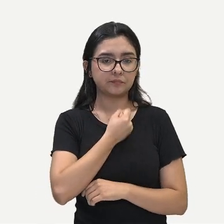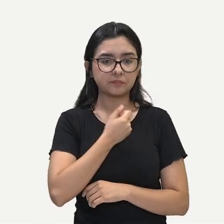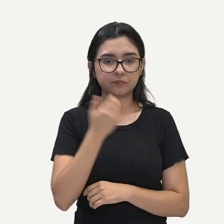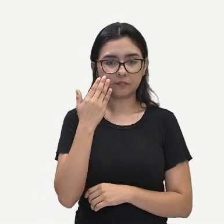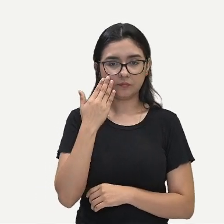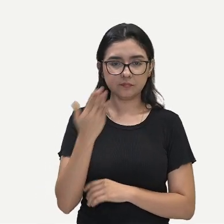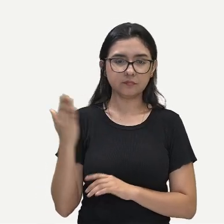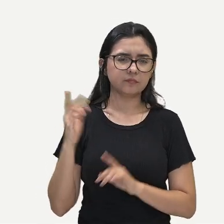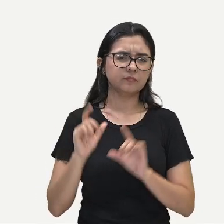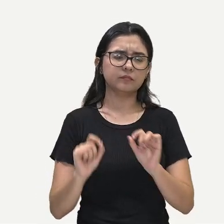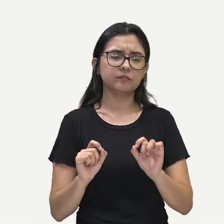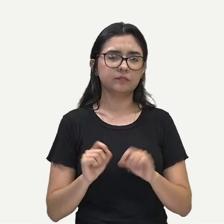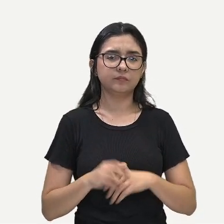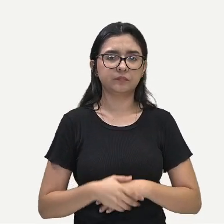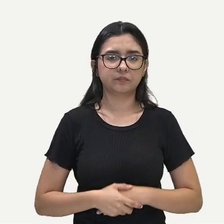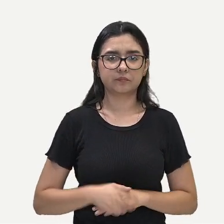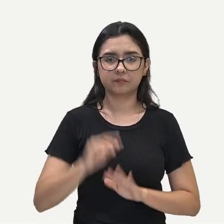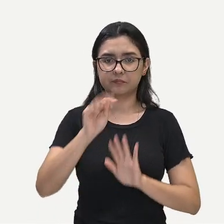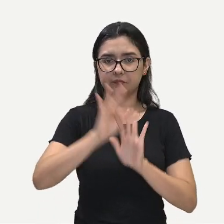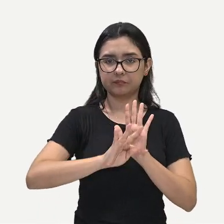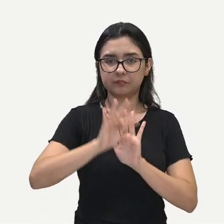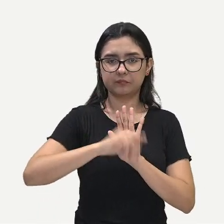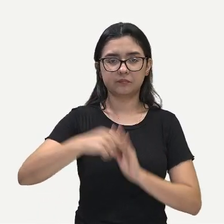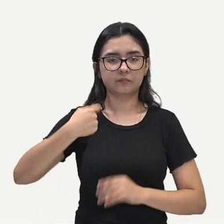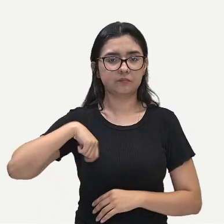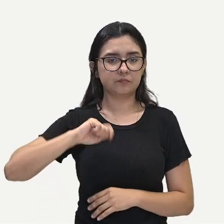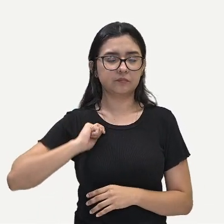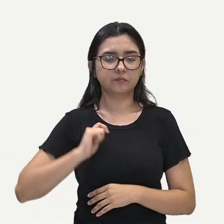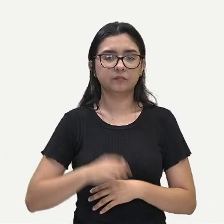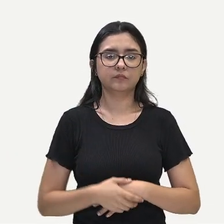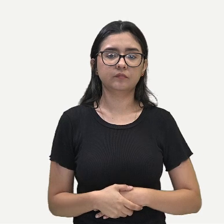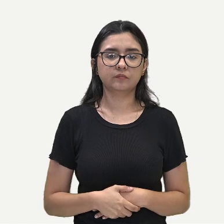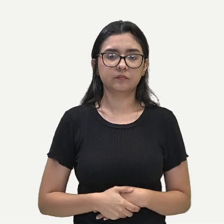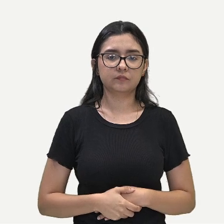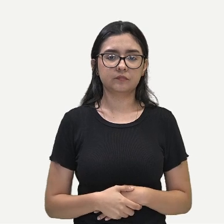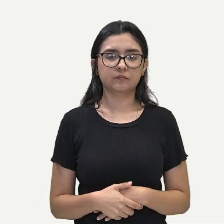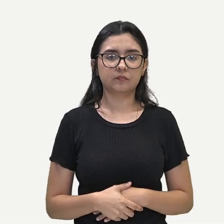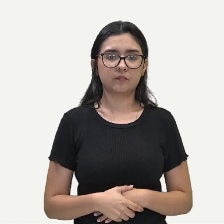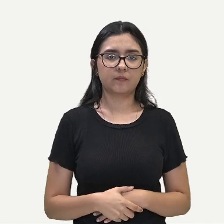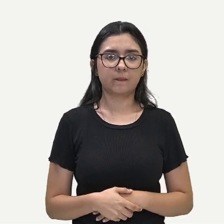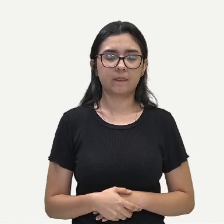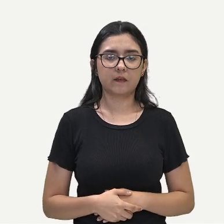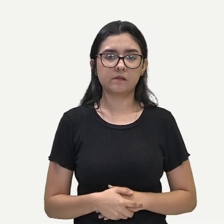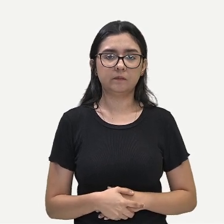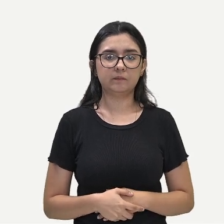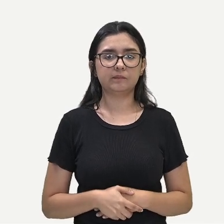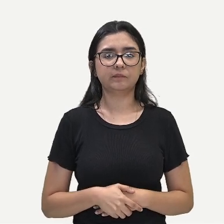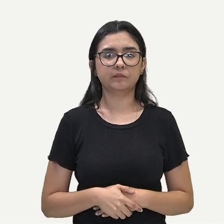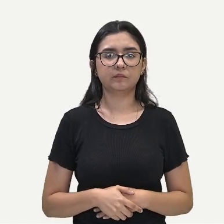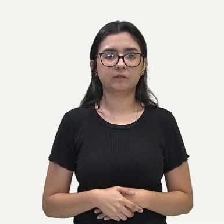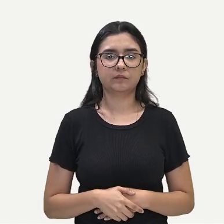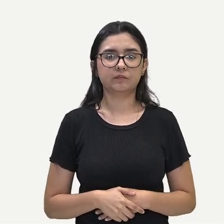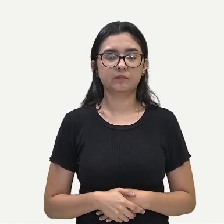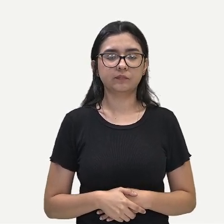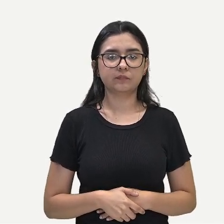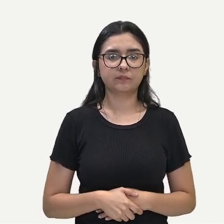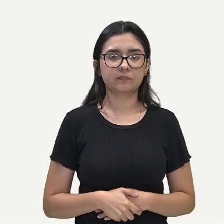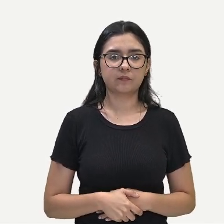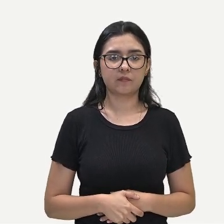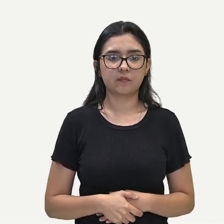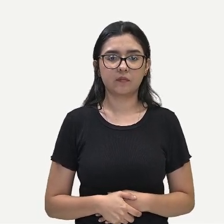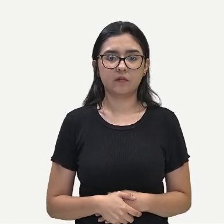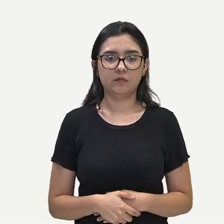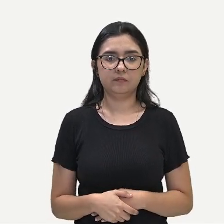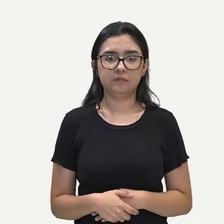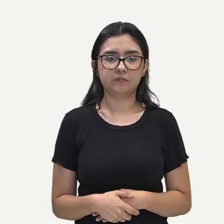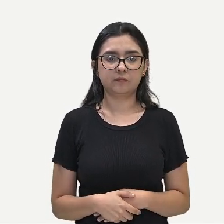são aqueles que indicam el orden ou la posição de algo respecto de uma série